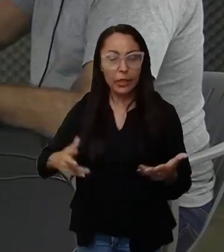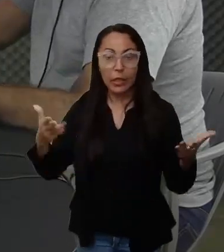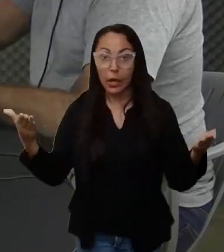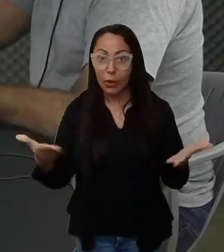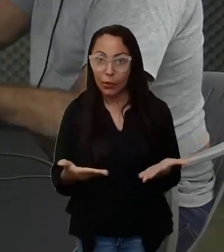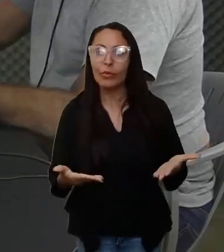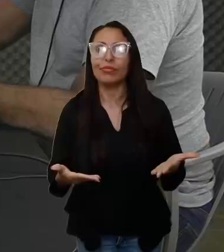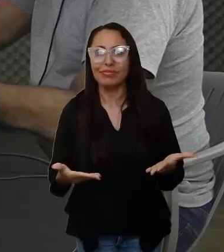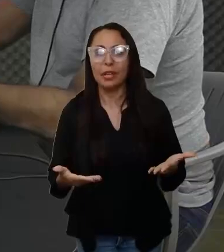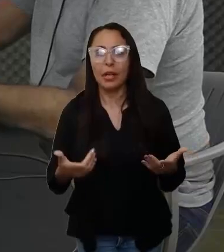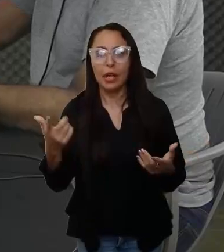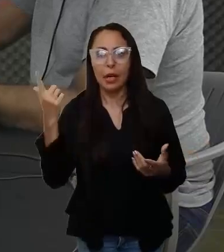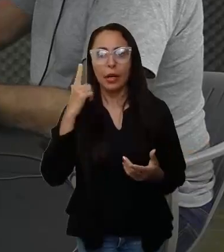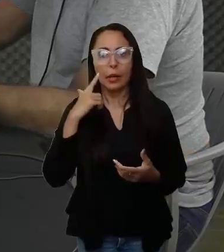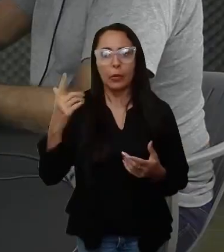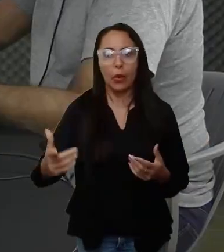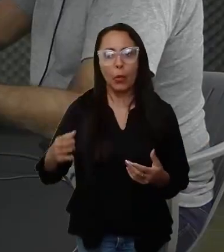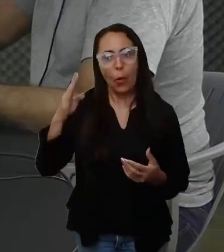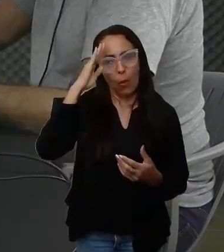As Forças Armadas,